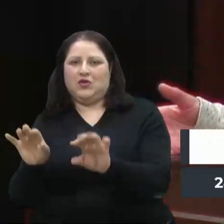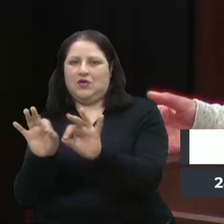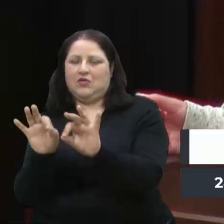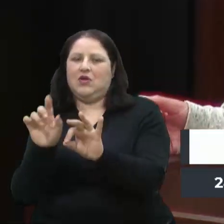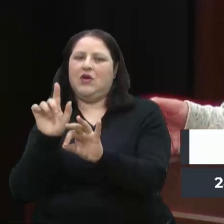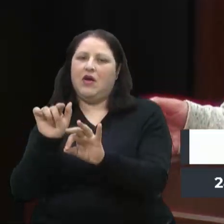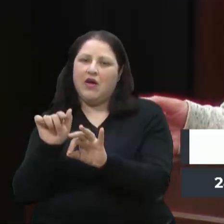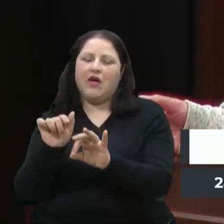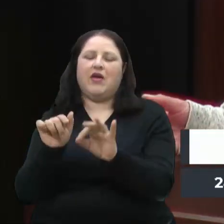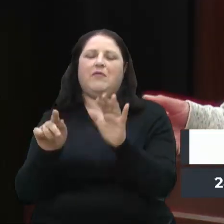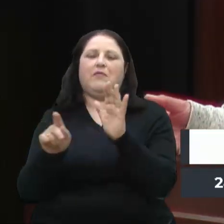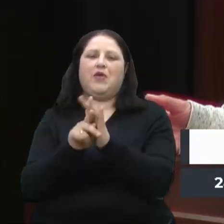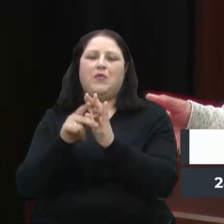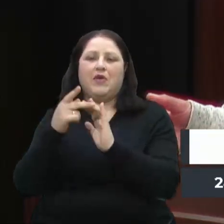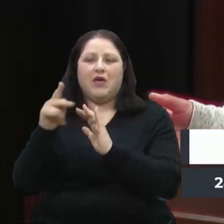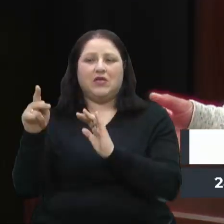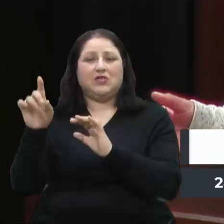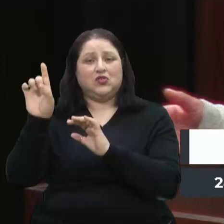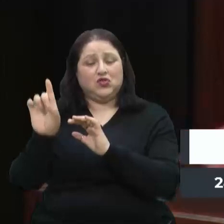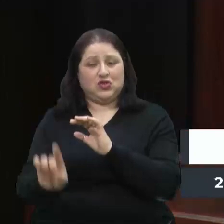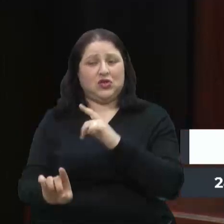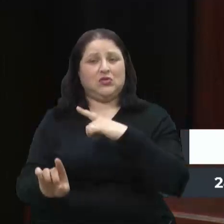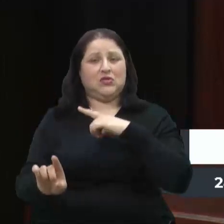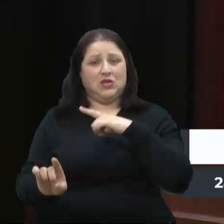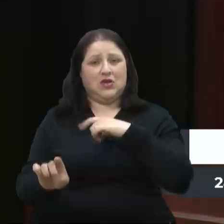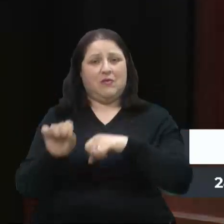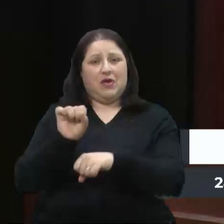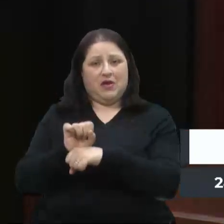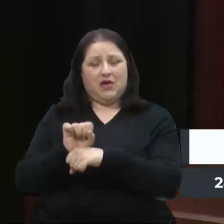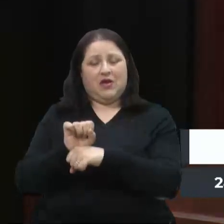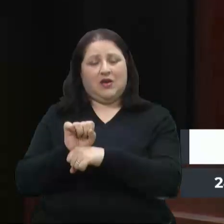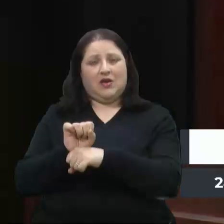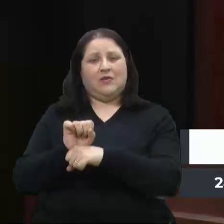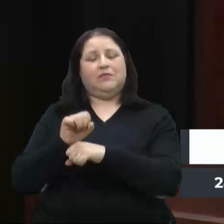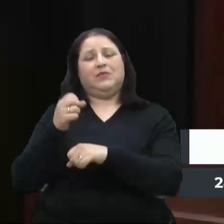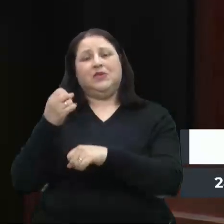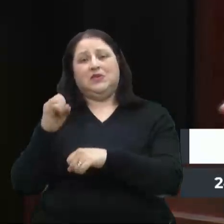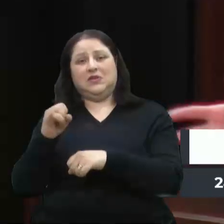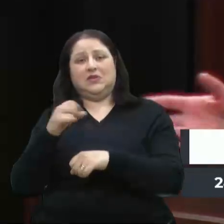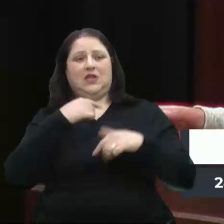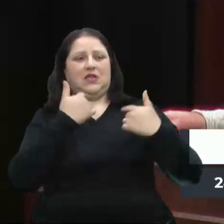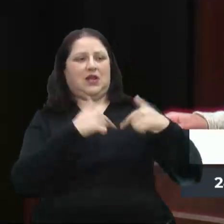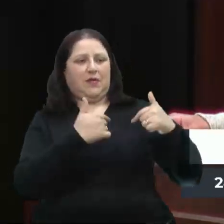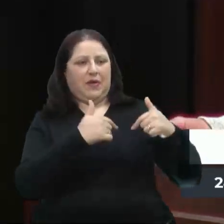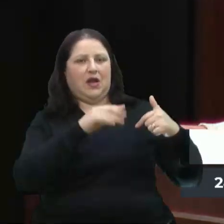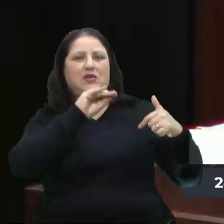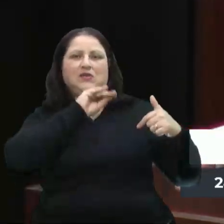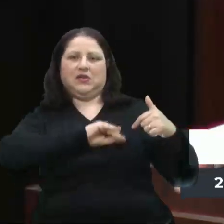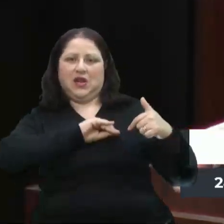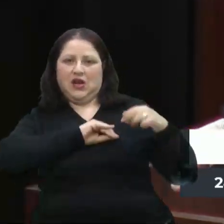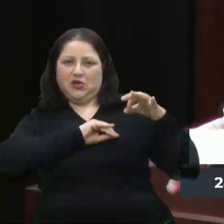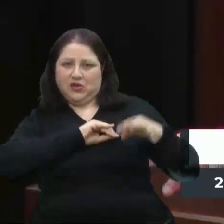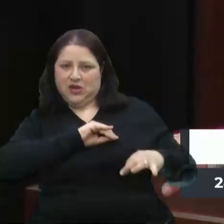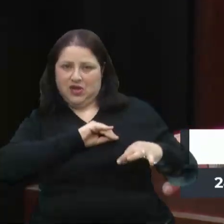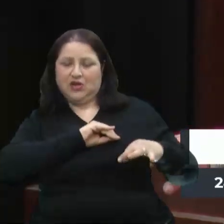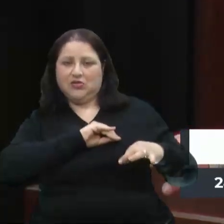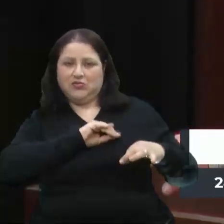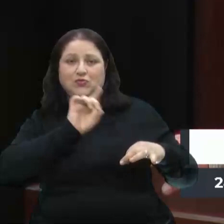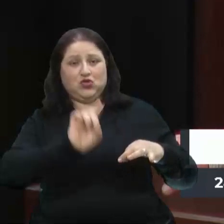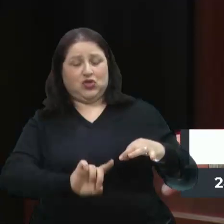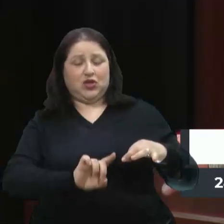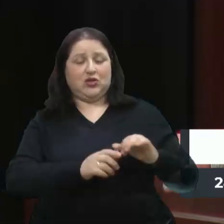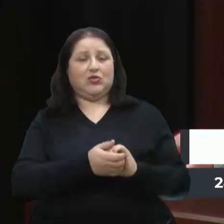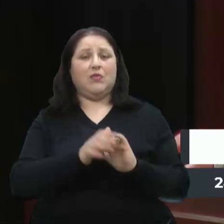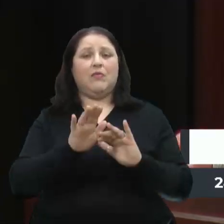sim legítimo, porque todos têm o direito de trabalhar e receber por esse trabalho. Então, mesmo com